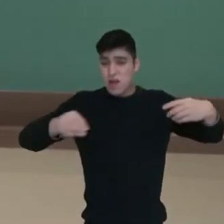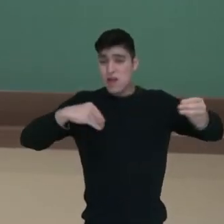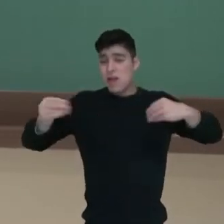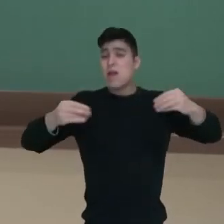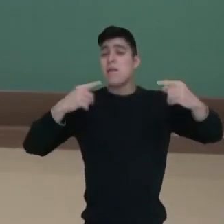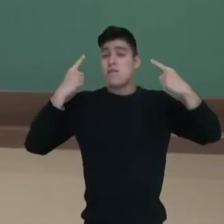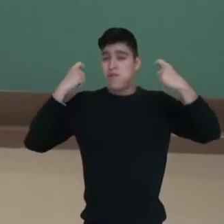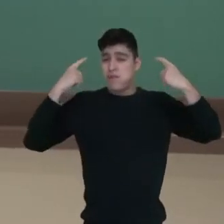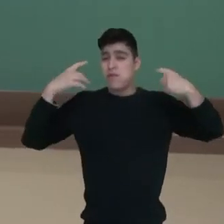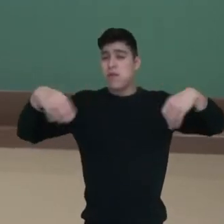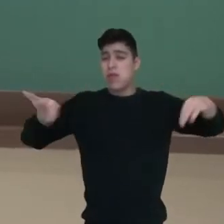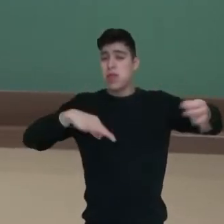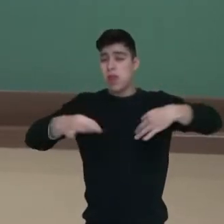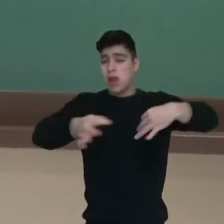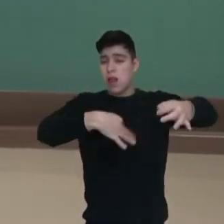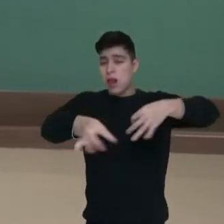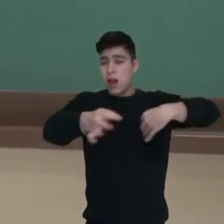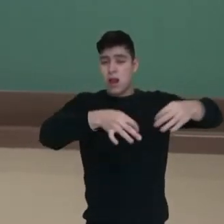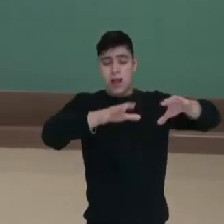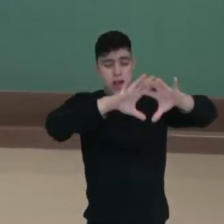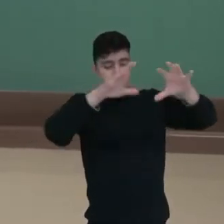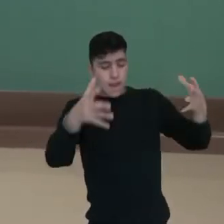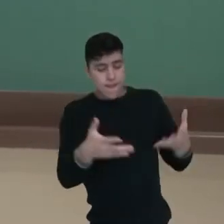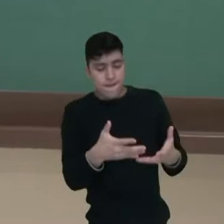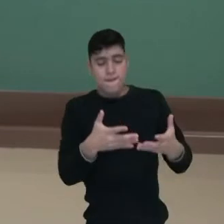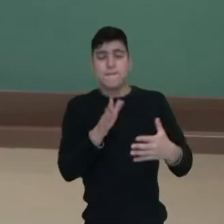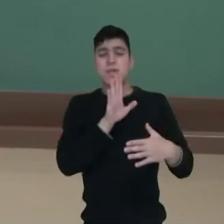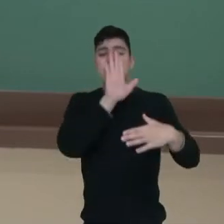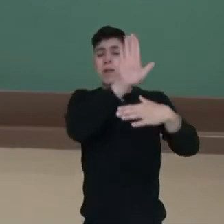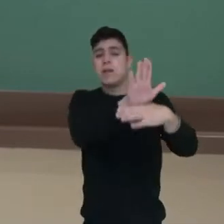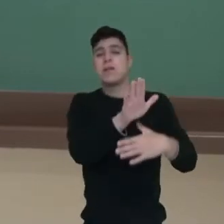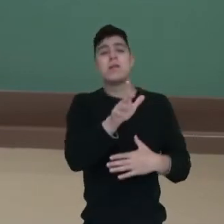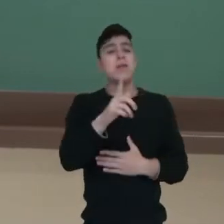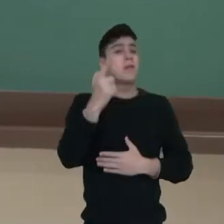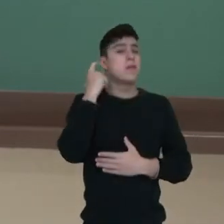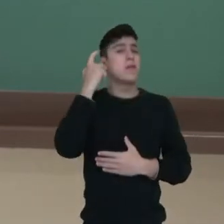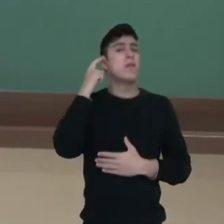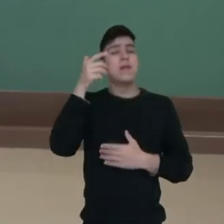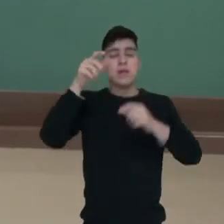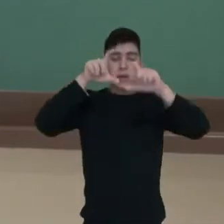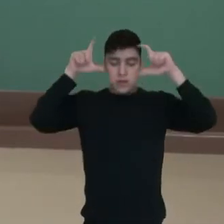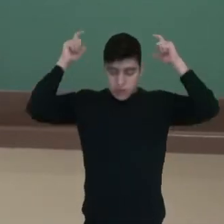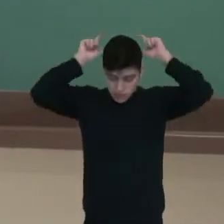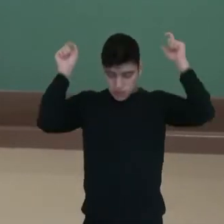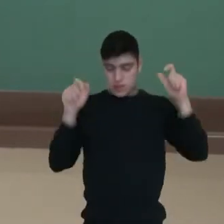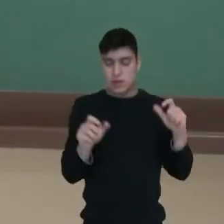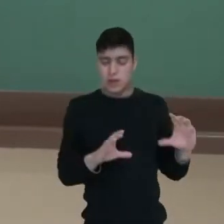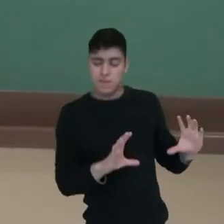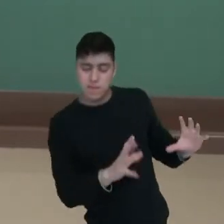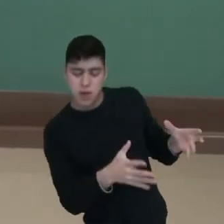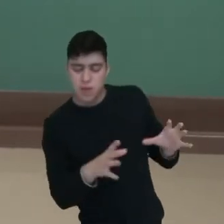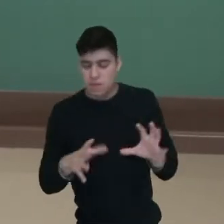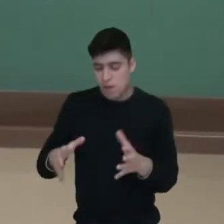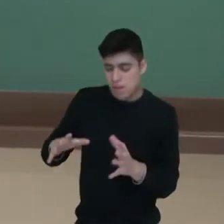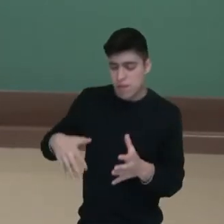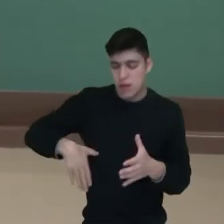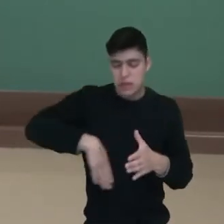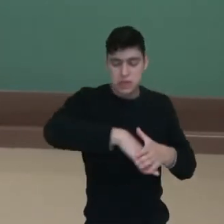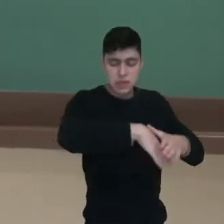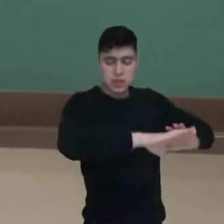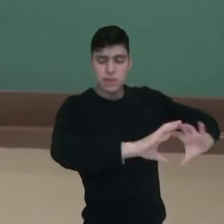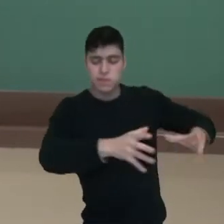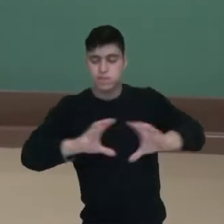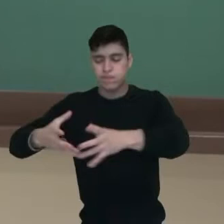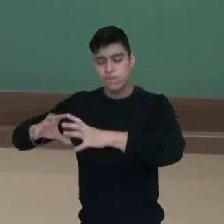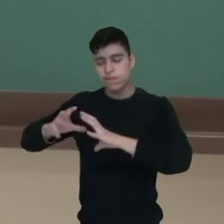sacola faz barulho. Então a gente também conseguiria se orientar através do som da